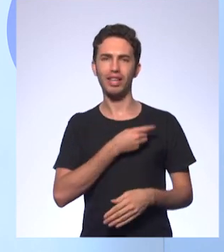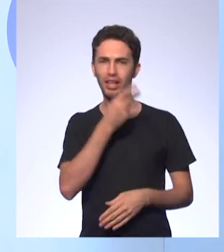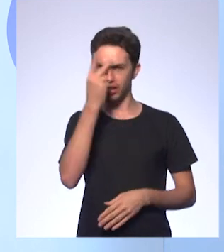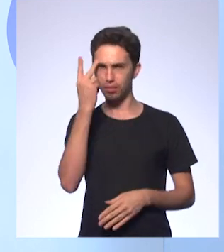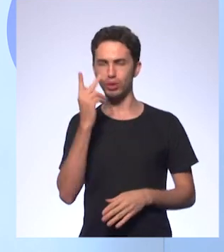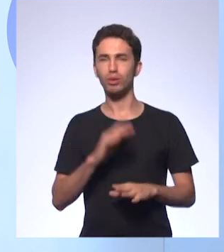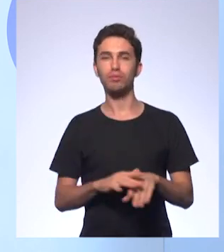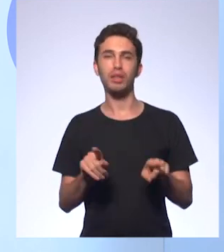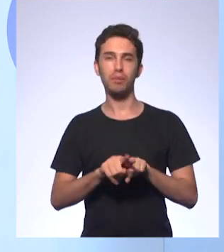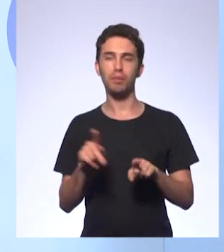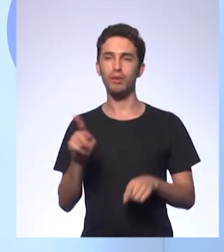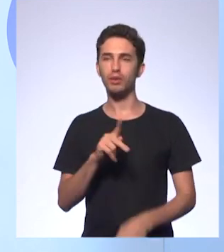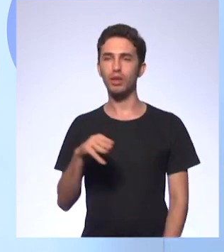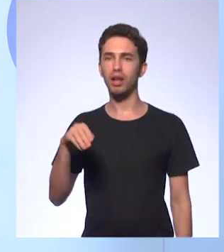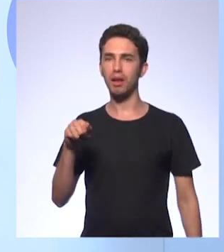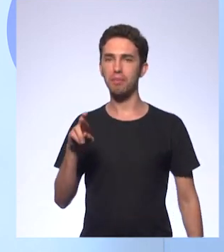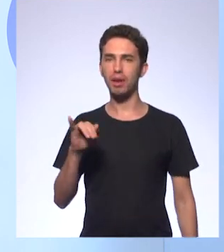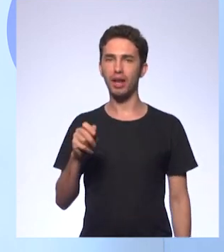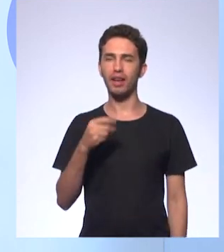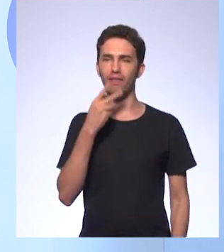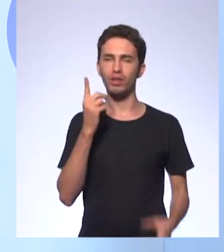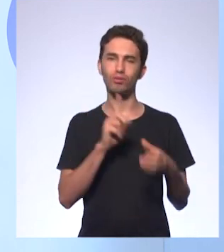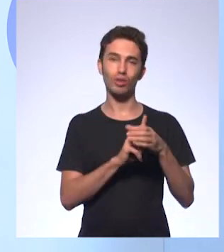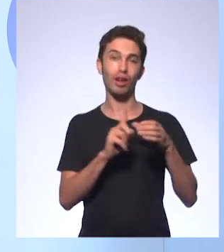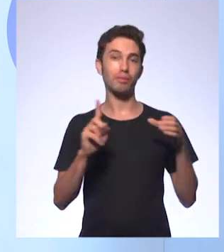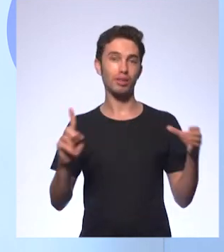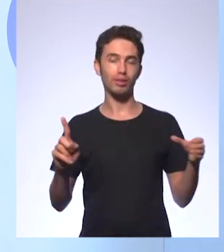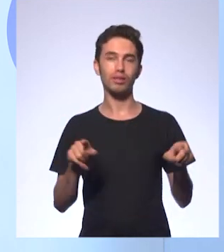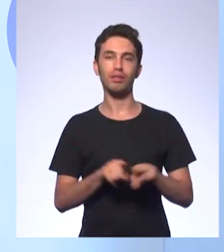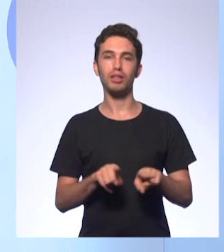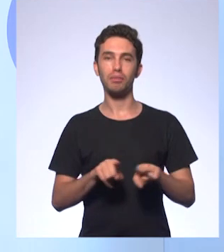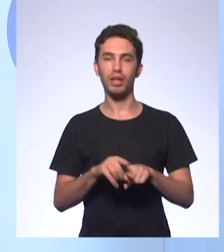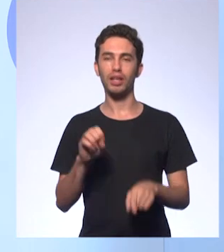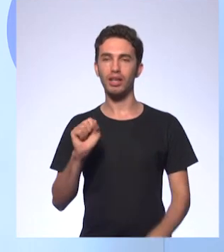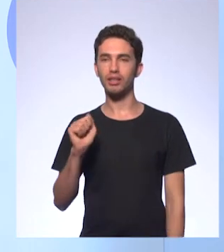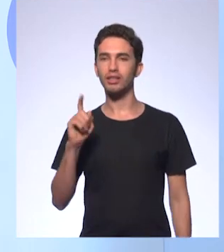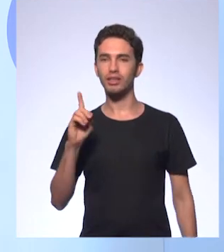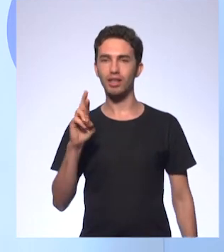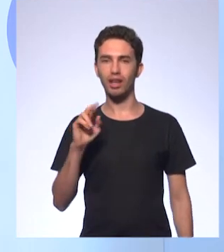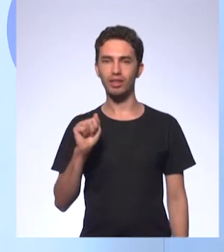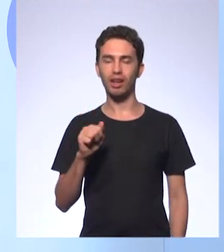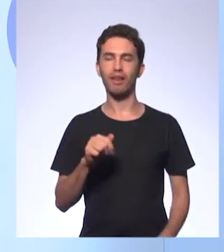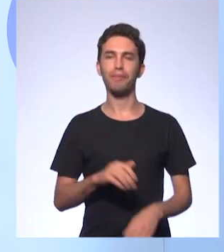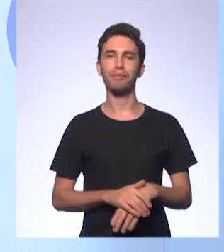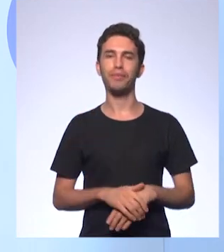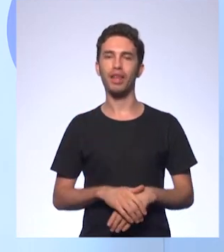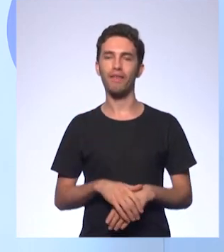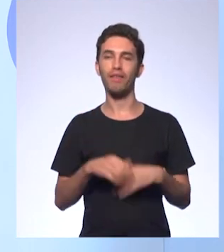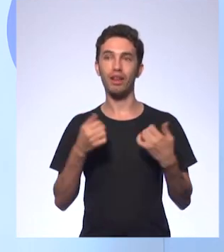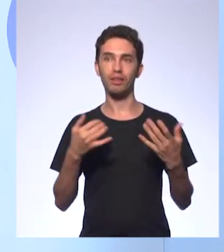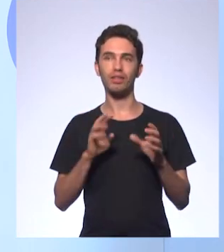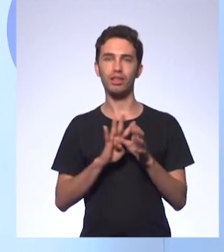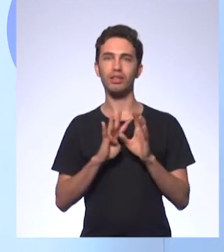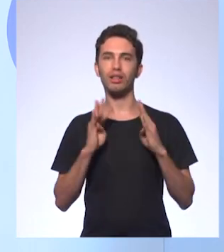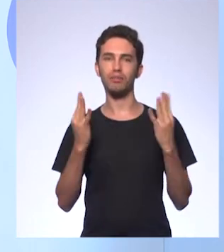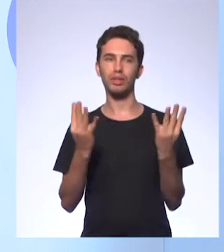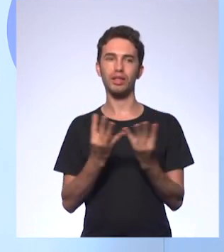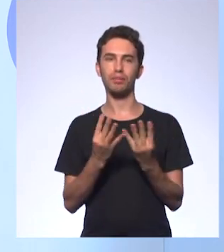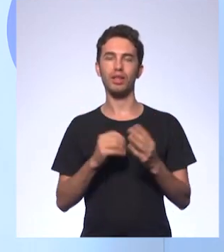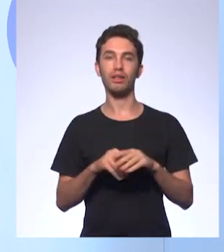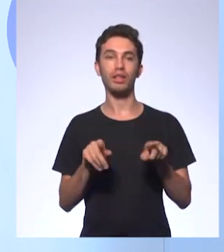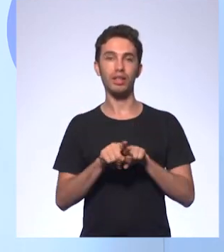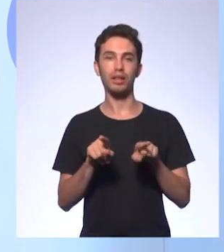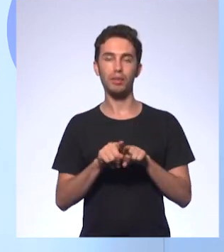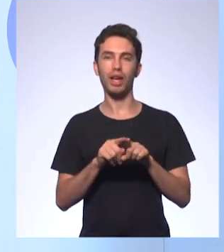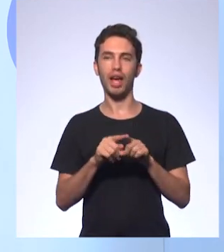Maria, Alves falando isolamento social, né? A professora Sandra colocando também a questão da pandemia e as